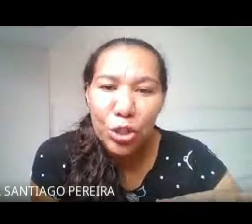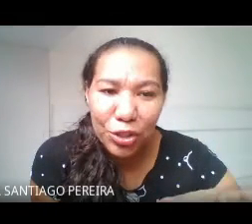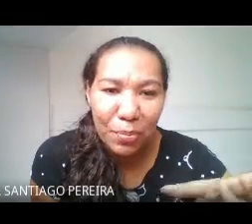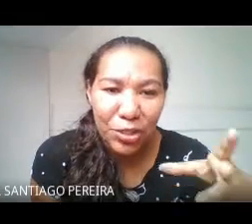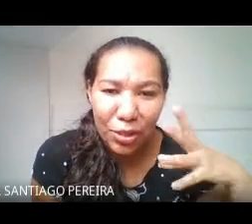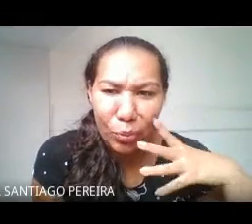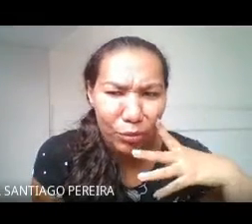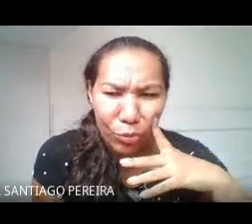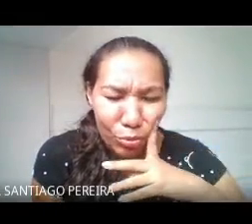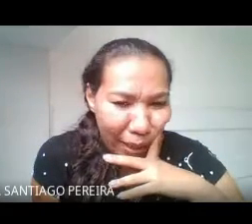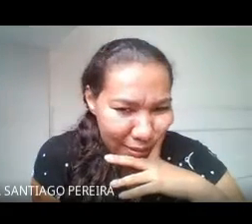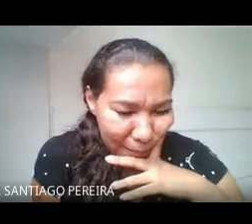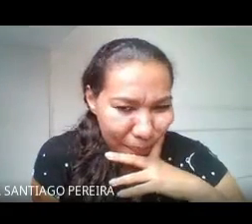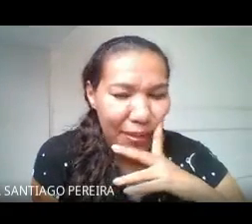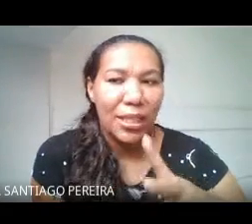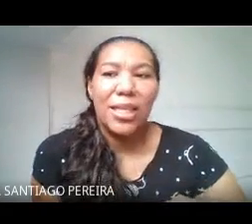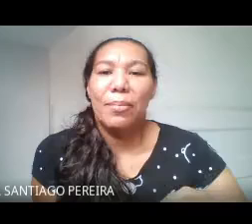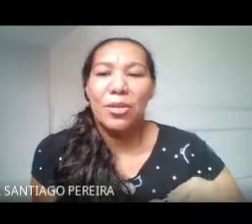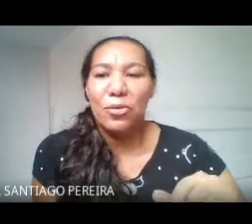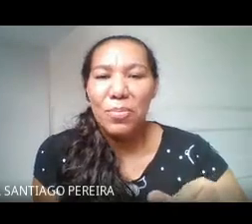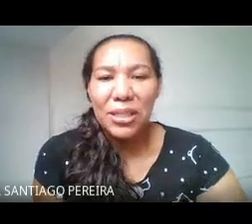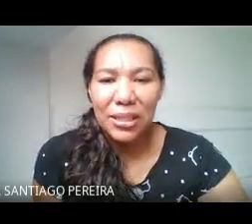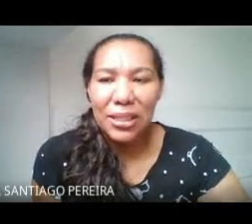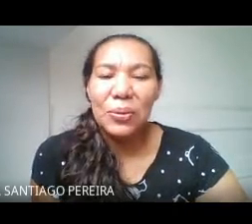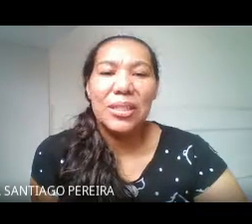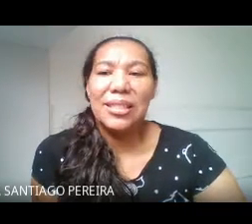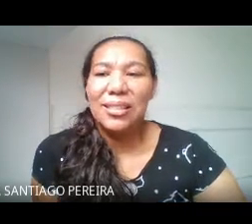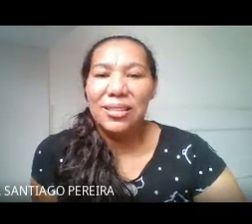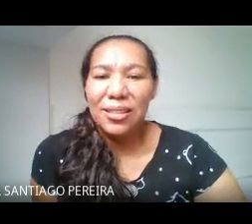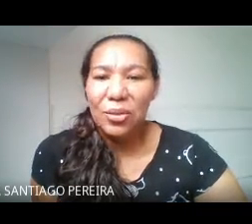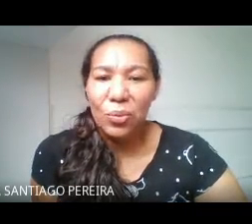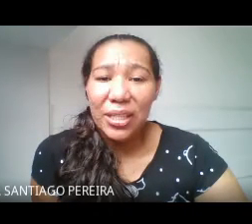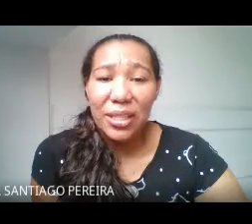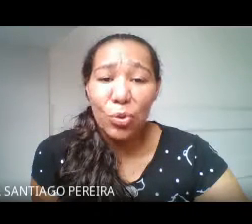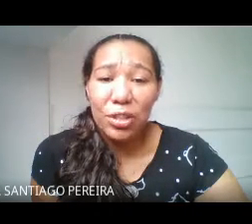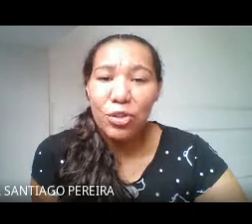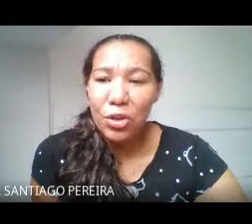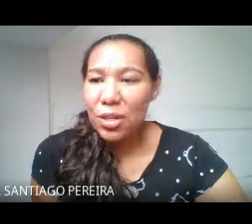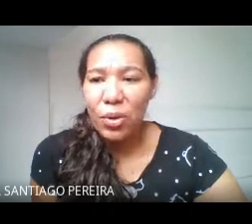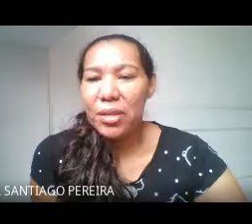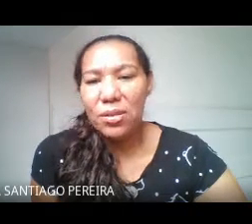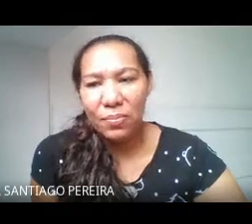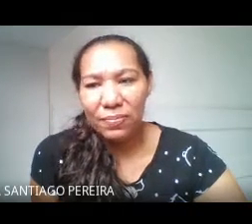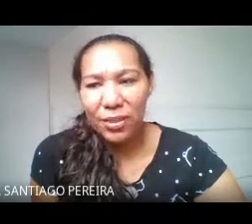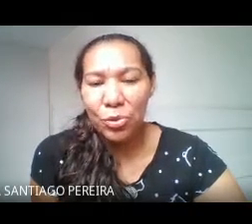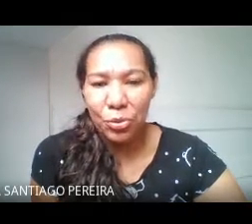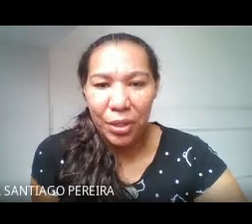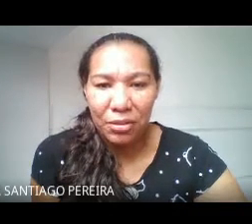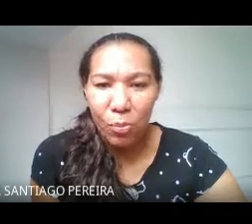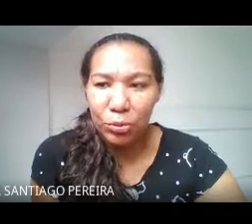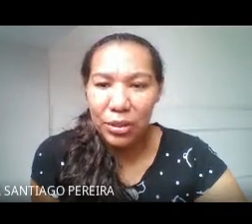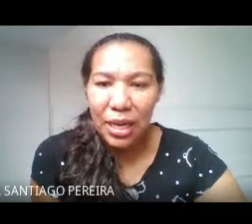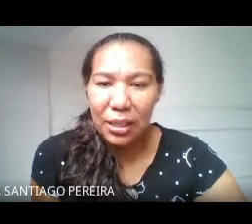das Moscas também, gente, é um livro muito massa, mas é um filme bem antigo. Então, e os livros de Oscar Wilde são